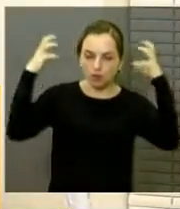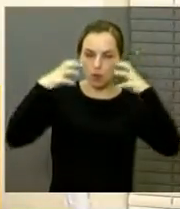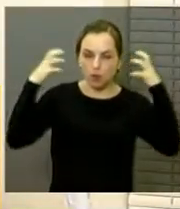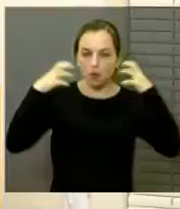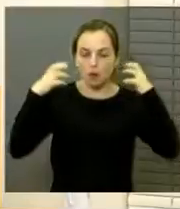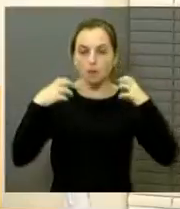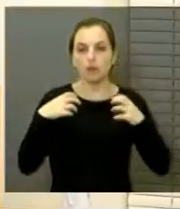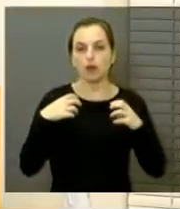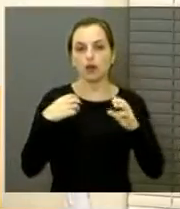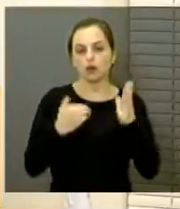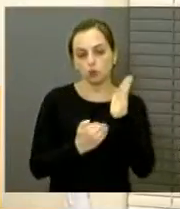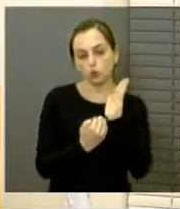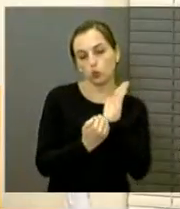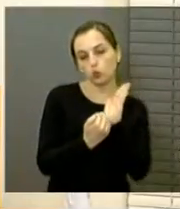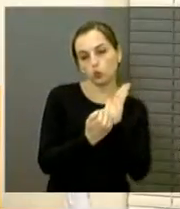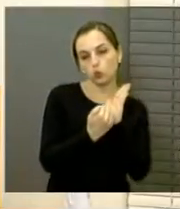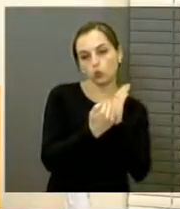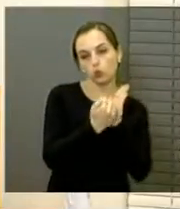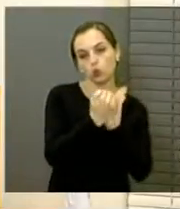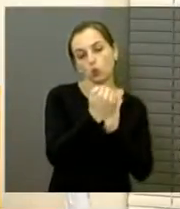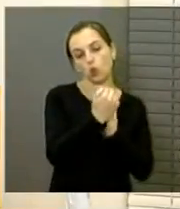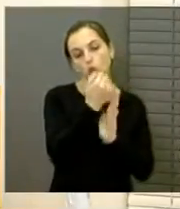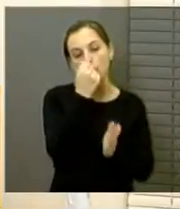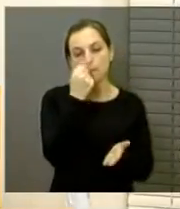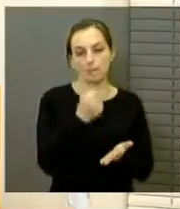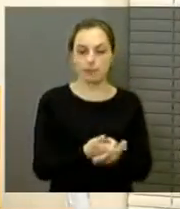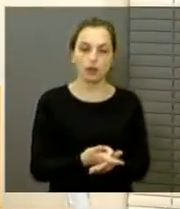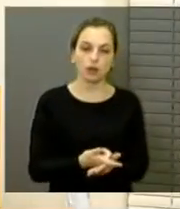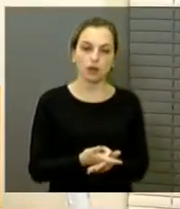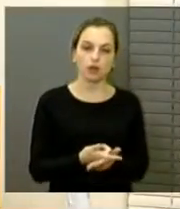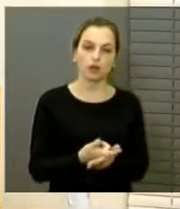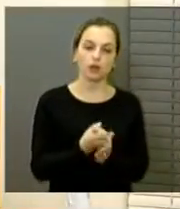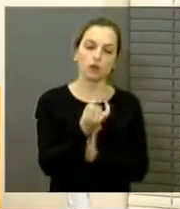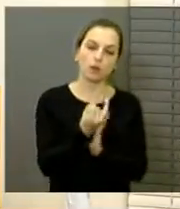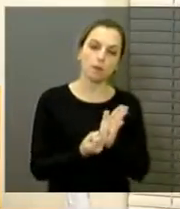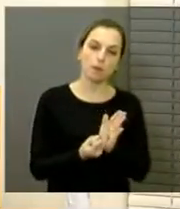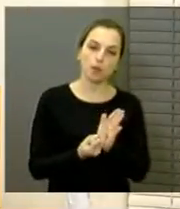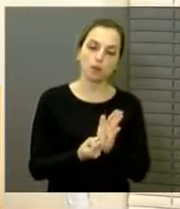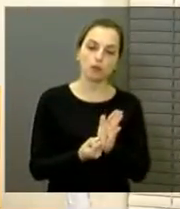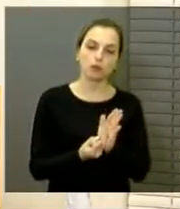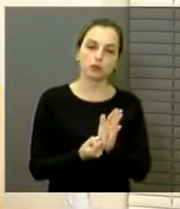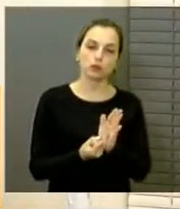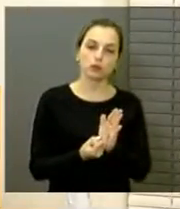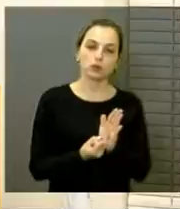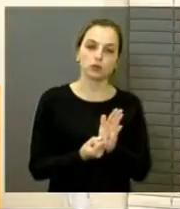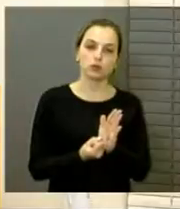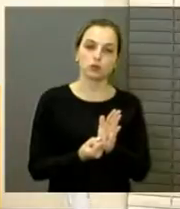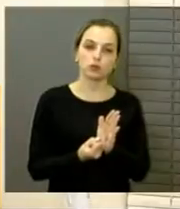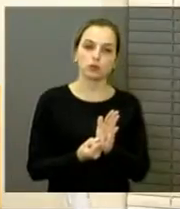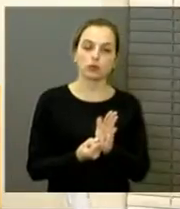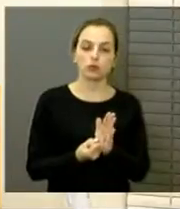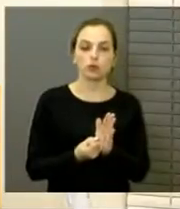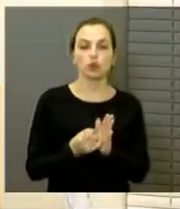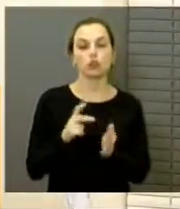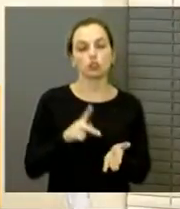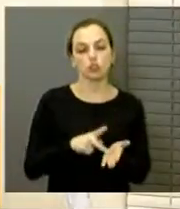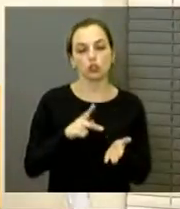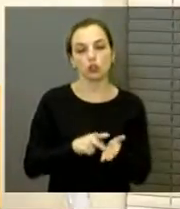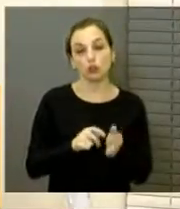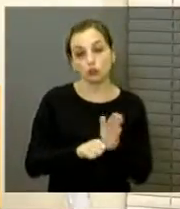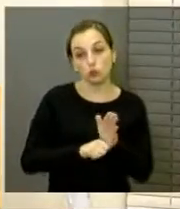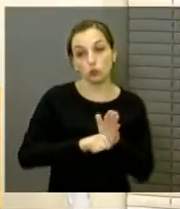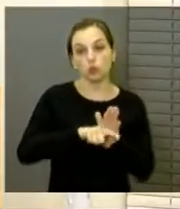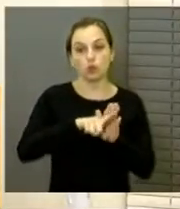na medição no relógio. E você paga o quê? A taxa de resíduo sólido. E com certeza aumentou